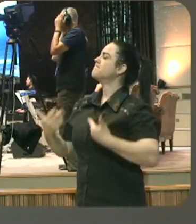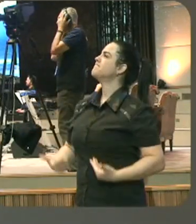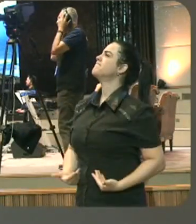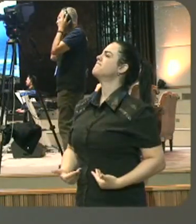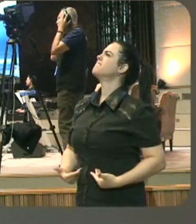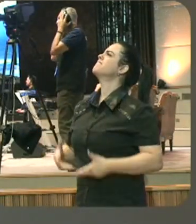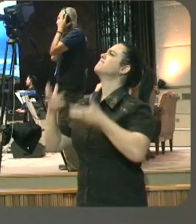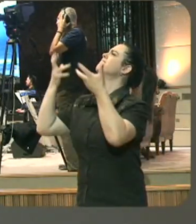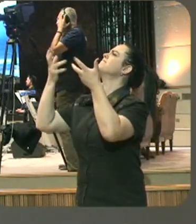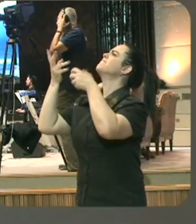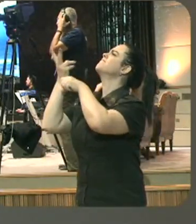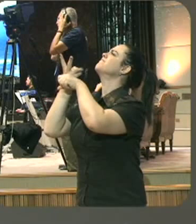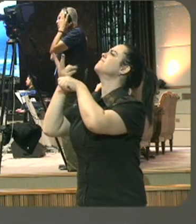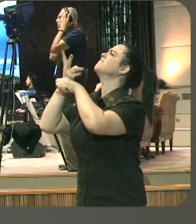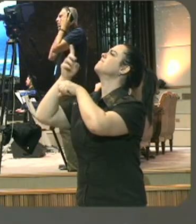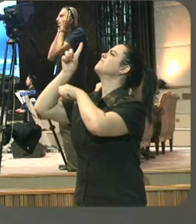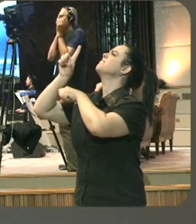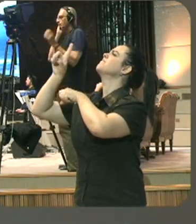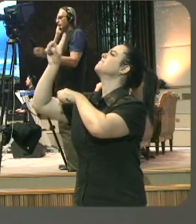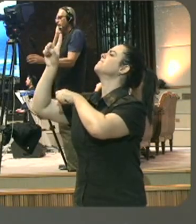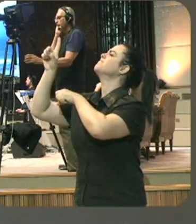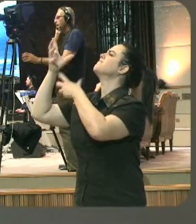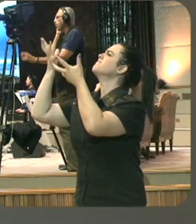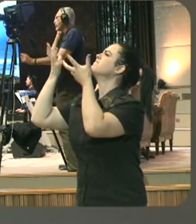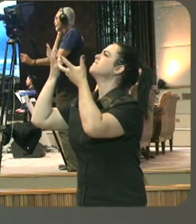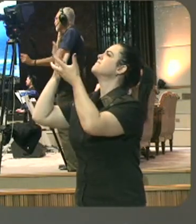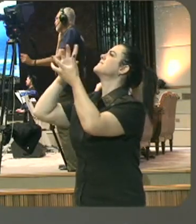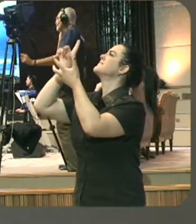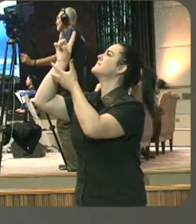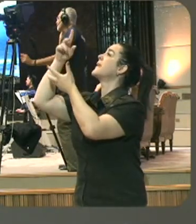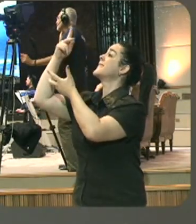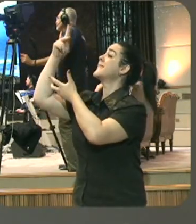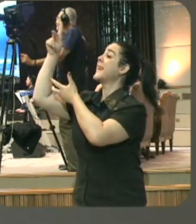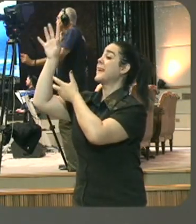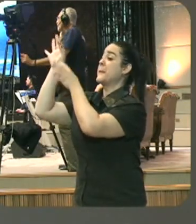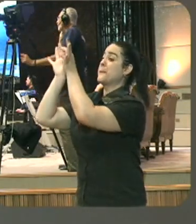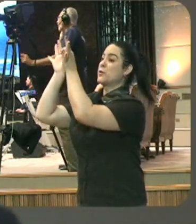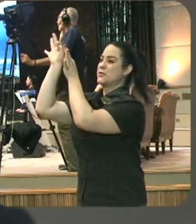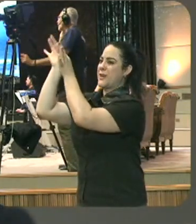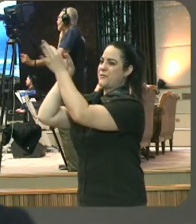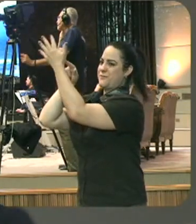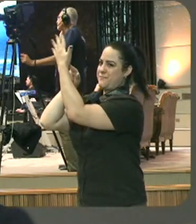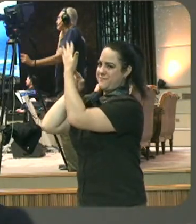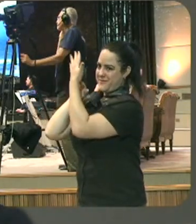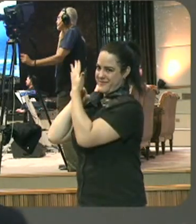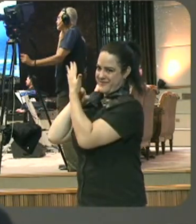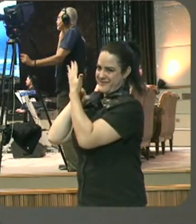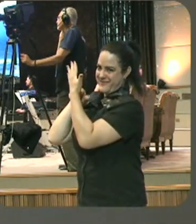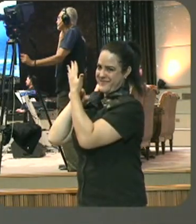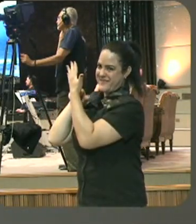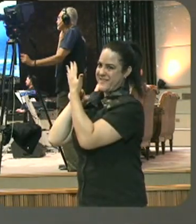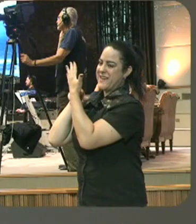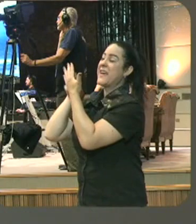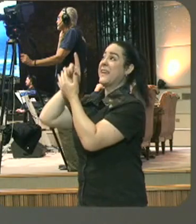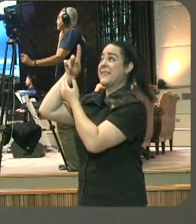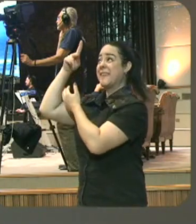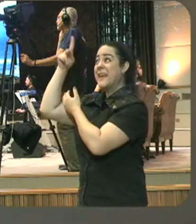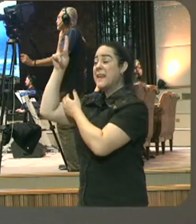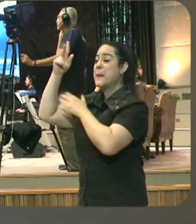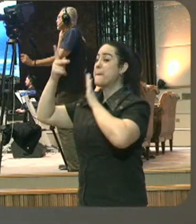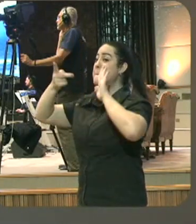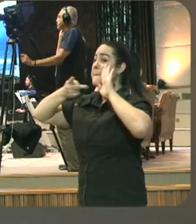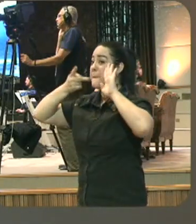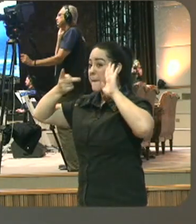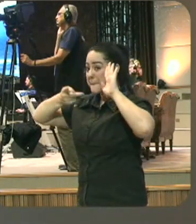a buscar a face de Deus, Deus começa a revelar os projetos dele, e ele faz promessas